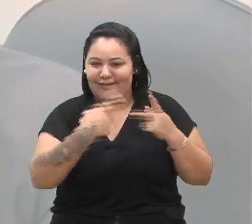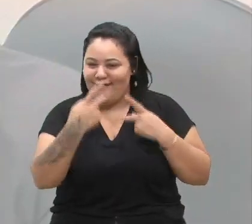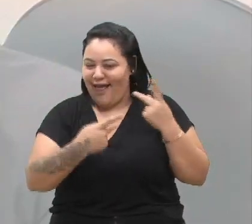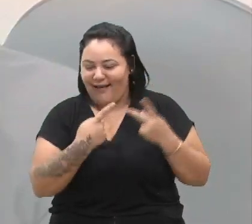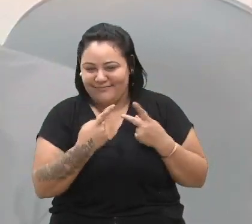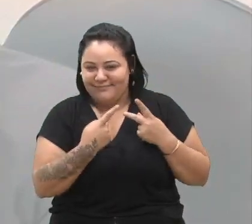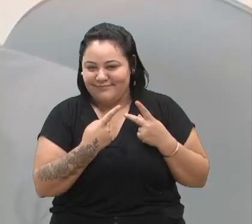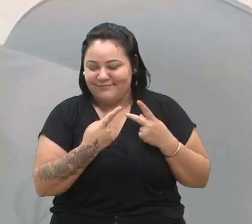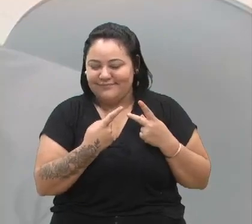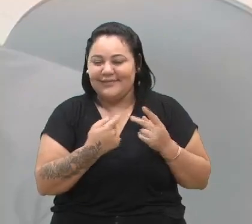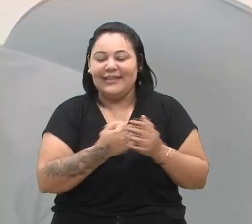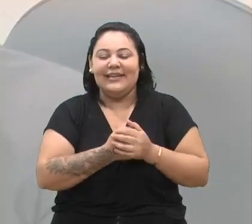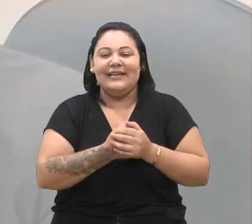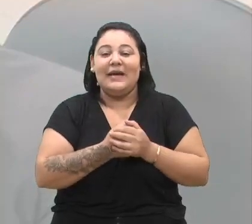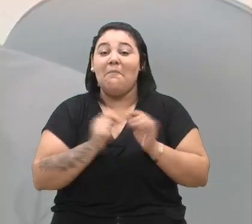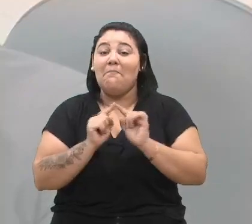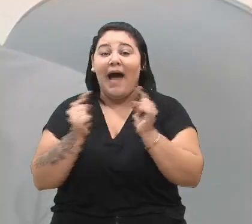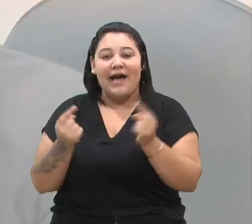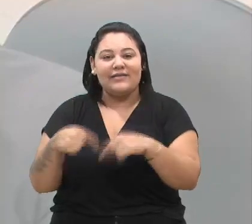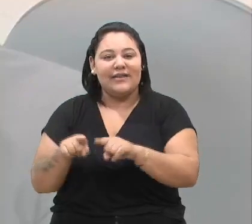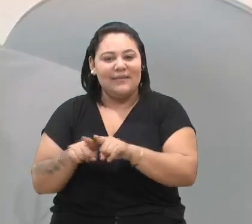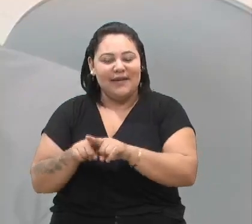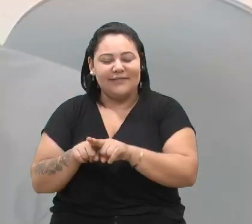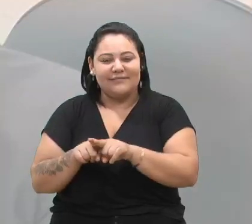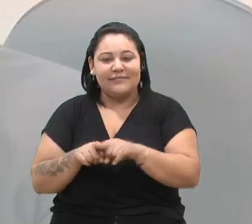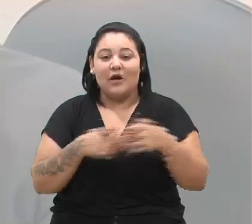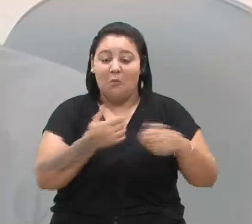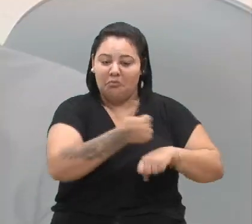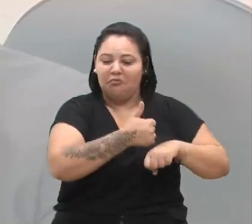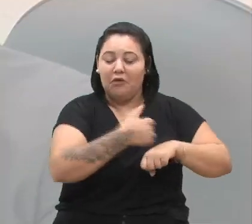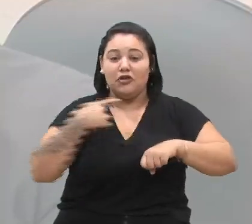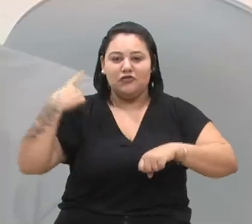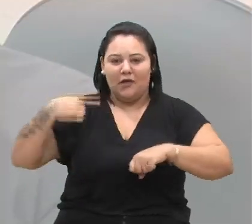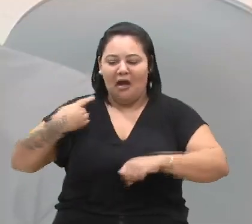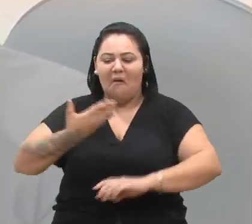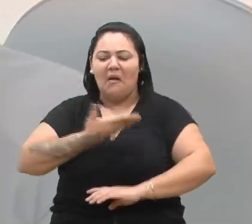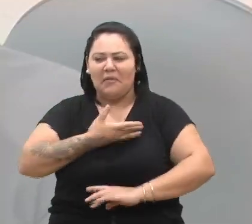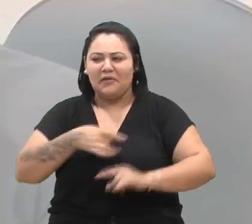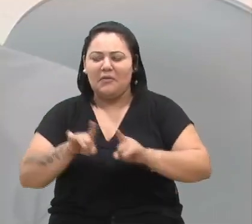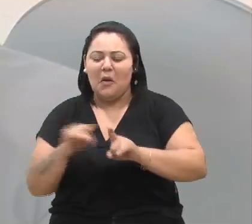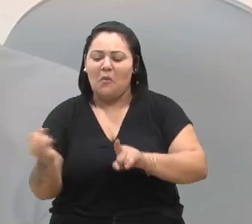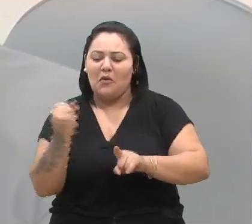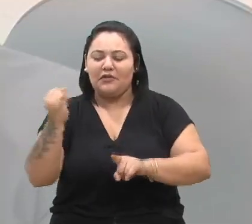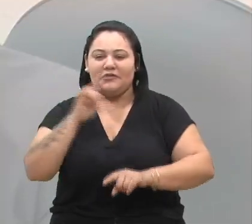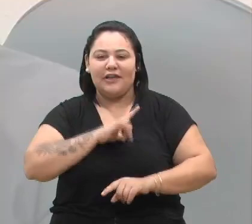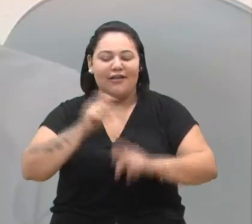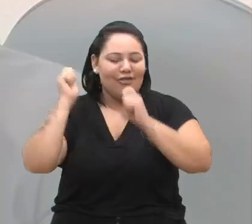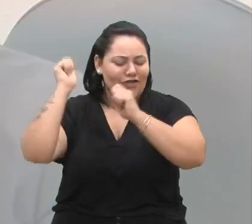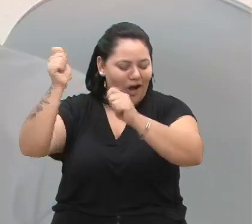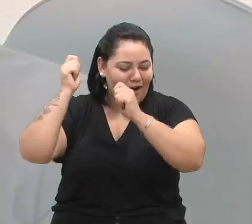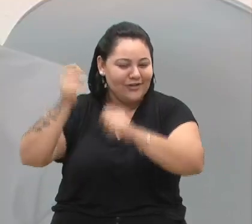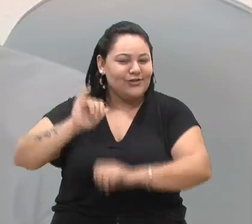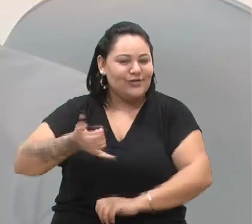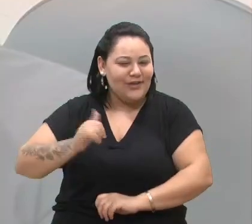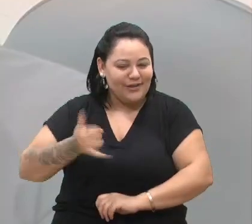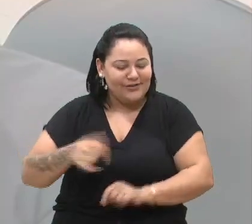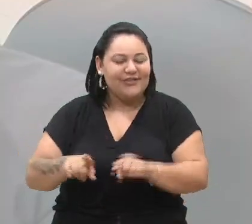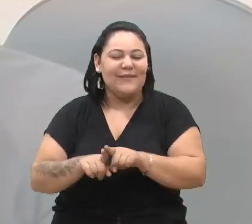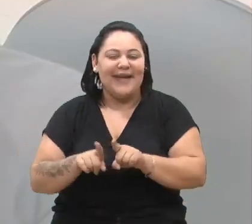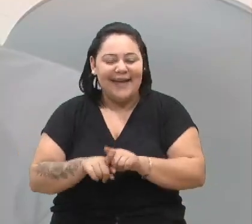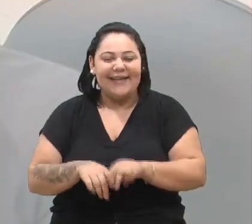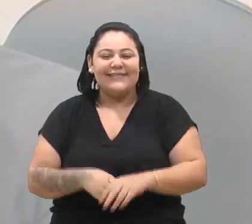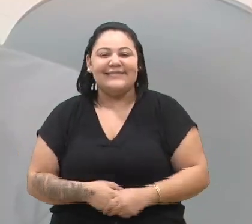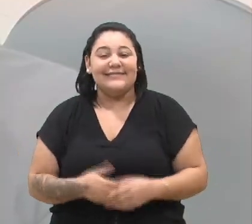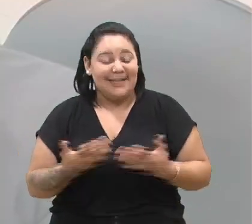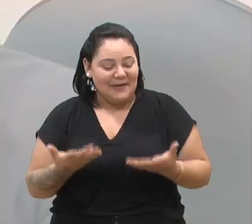Leonir, mas, além de advogado, é um grande amigo que eu tenho, torcedor do Juventude, né, vereador Meneguzzi?